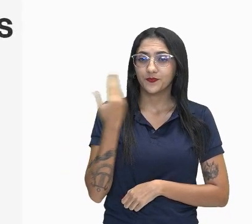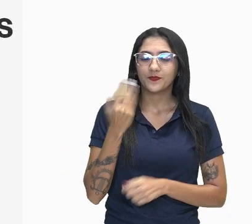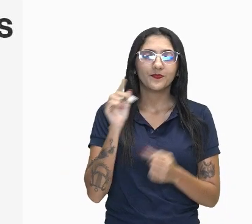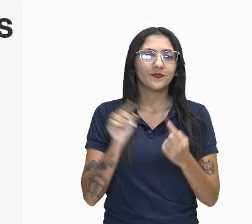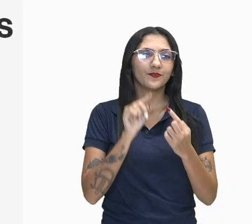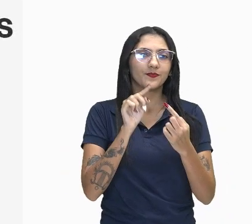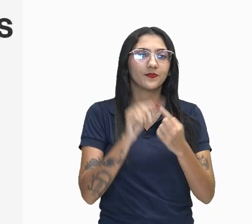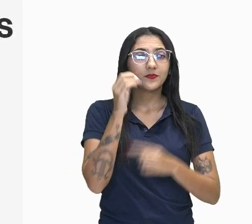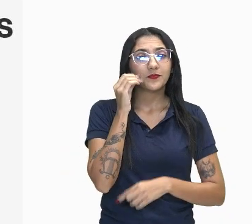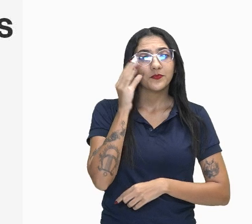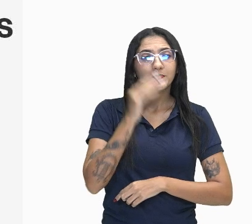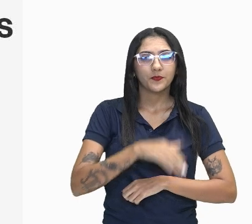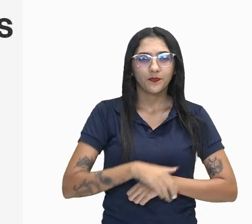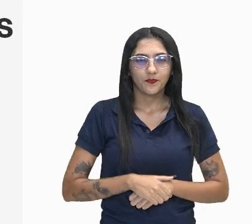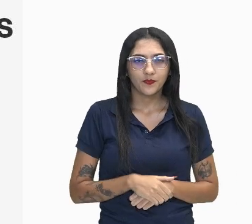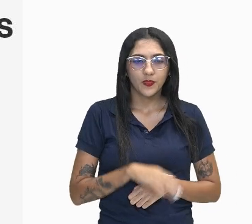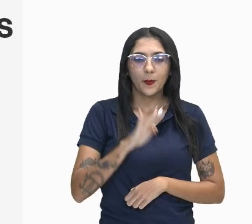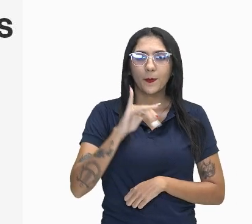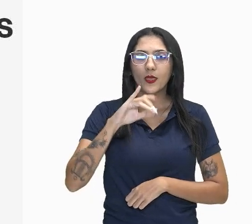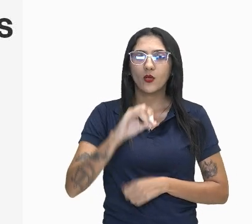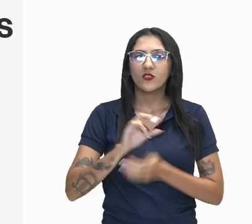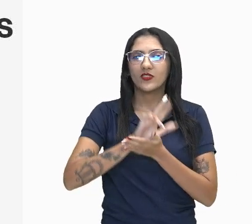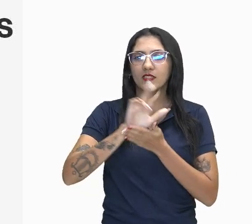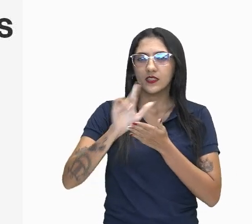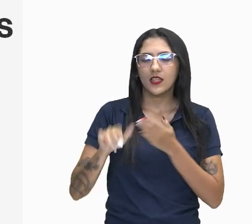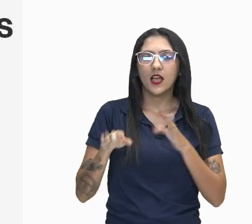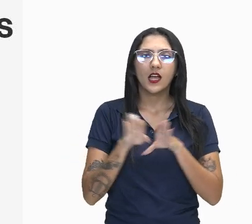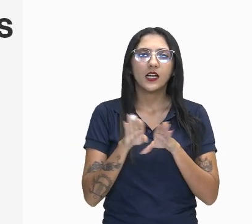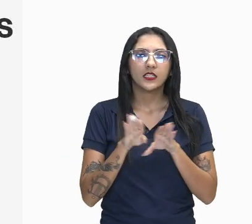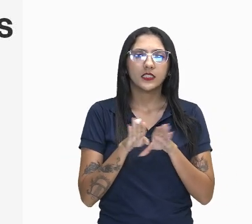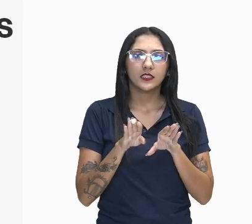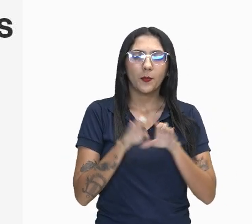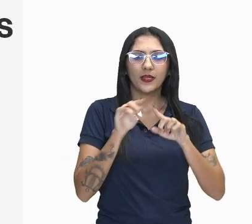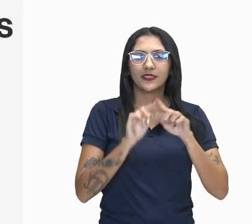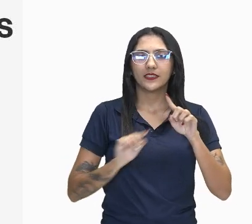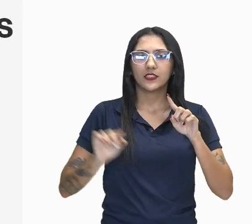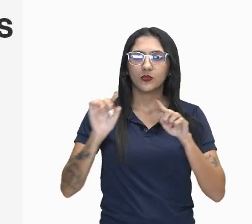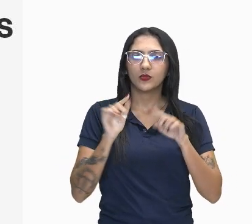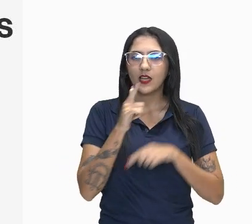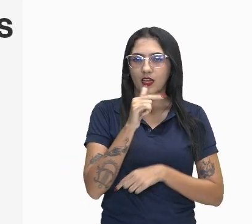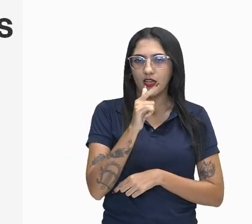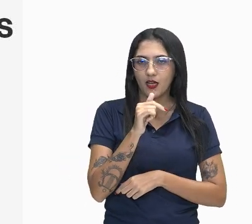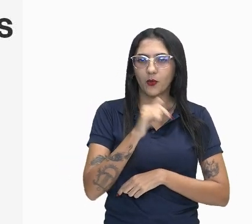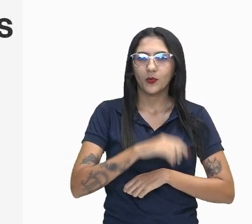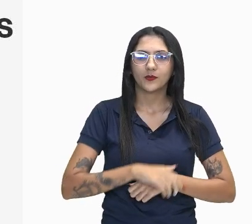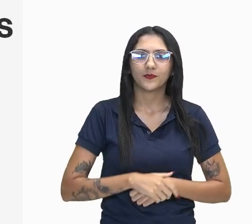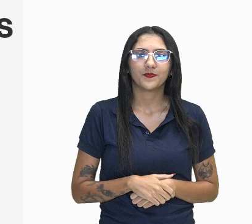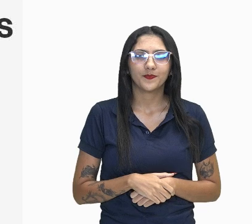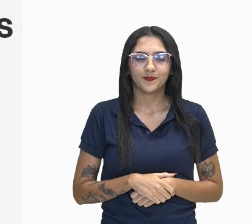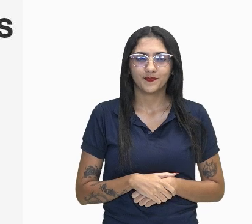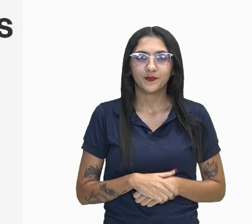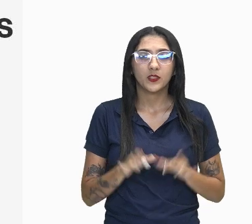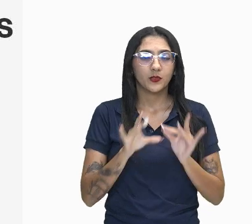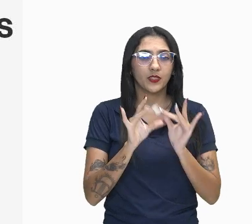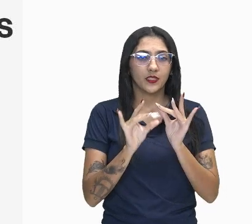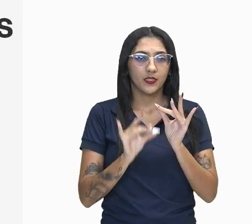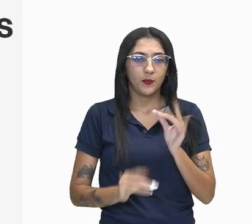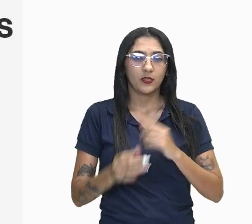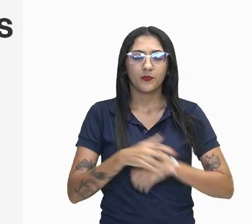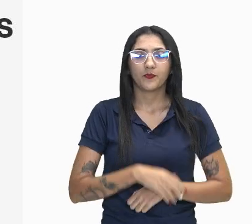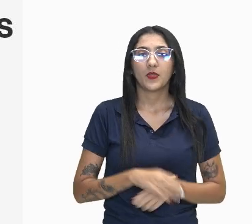de conhecimento, biodiversidade e ciclo hidrológico, a primeira parte. O